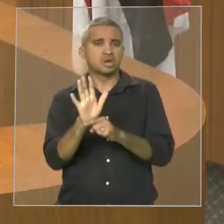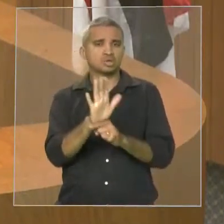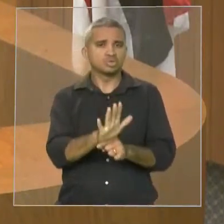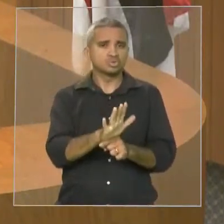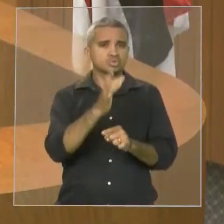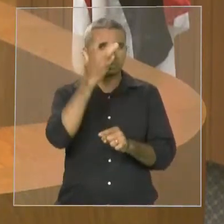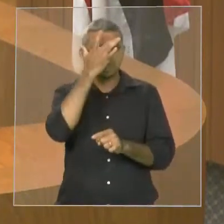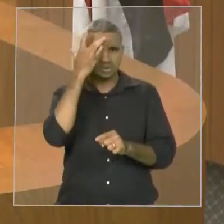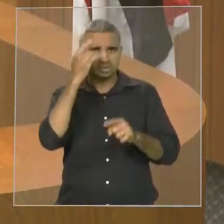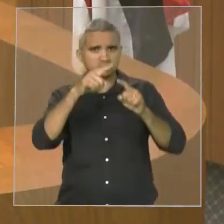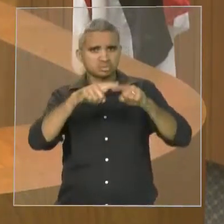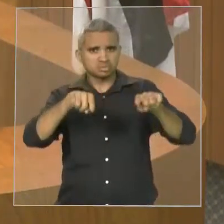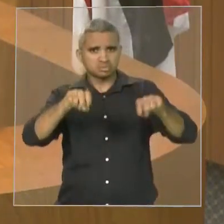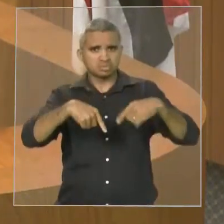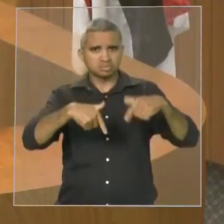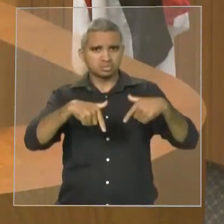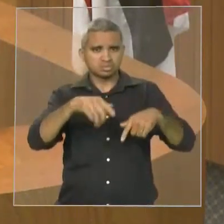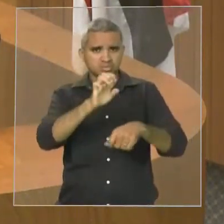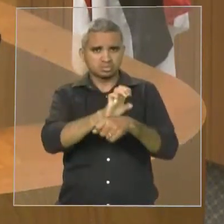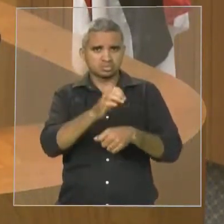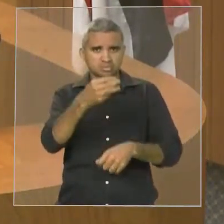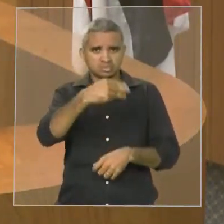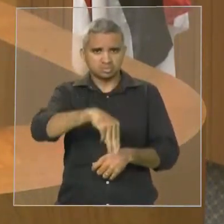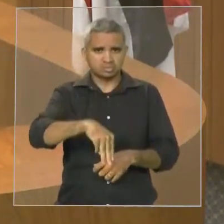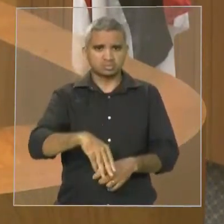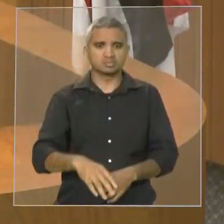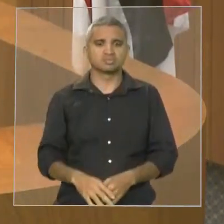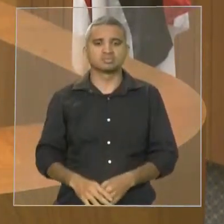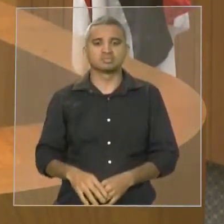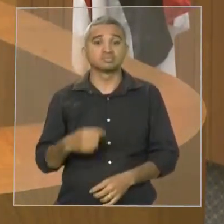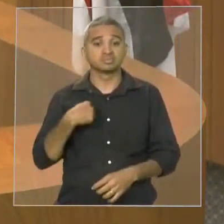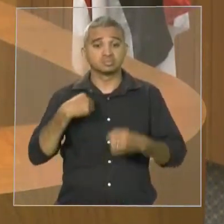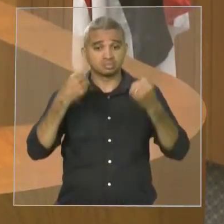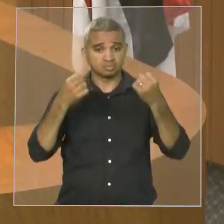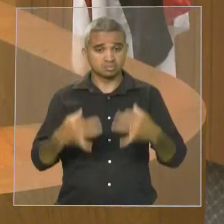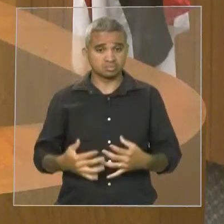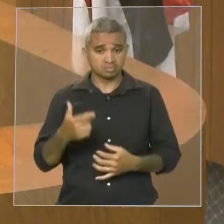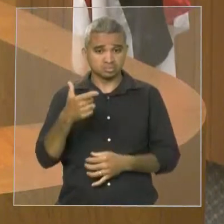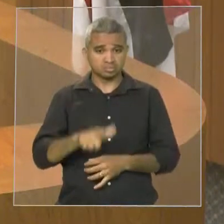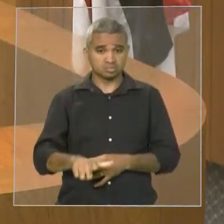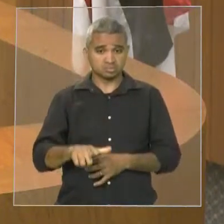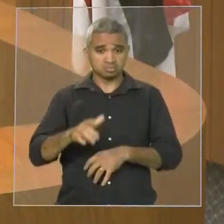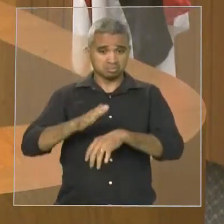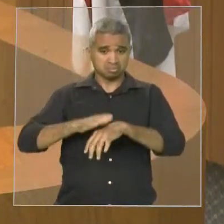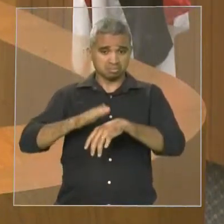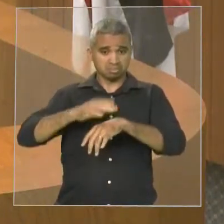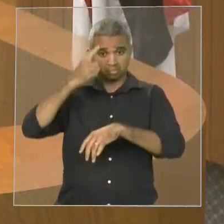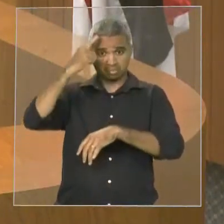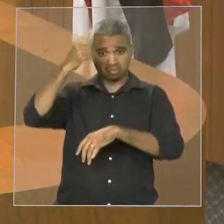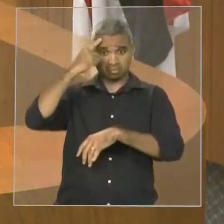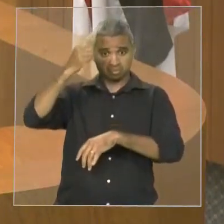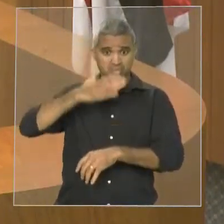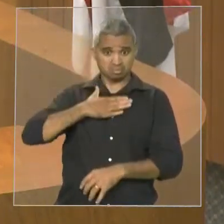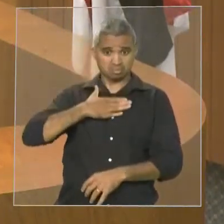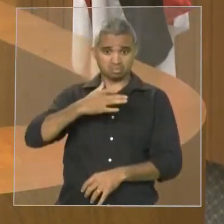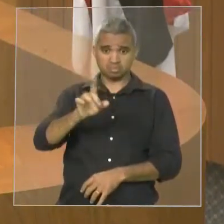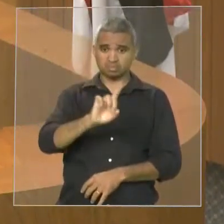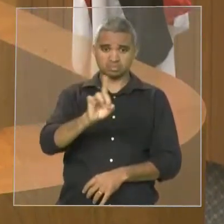essas sugestões que, digo novamente, não são minhas, são dos mais de